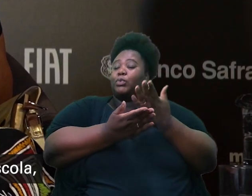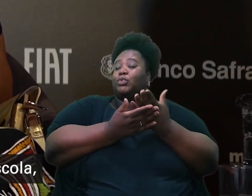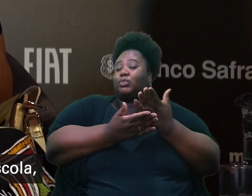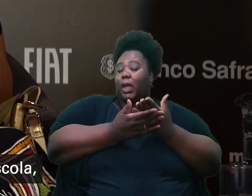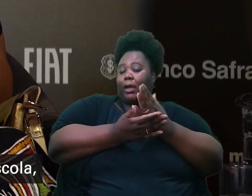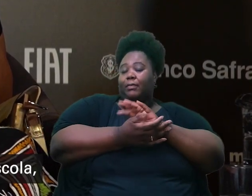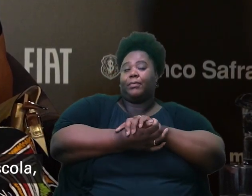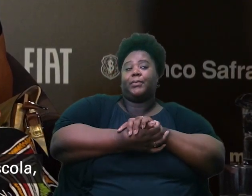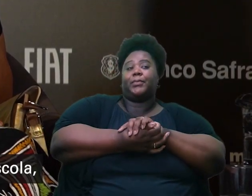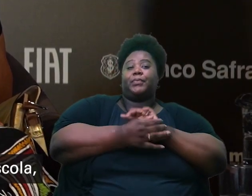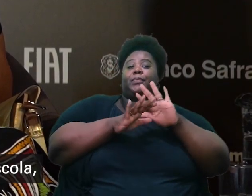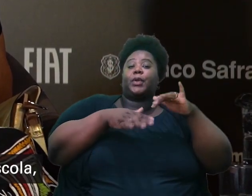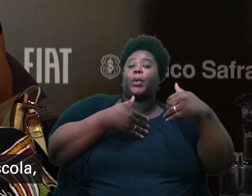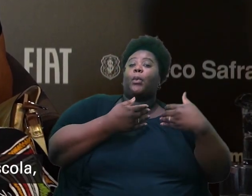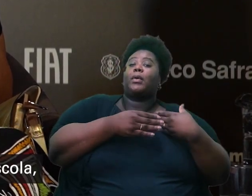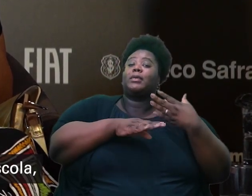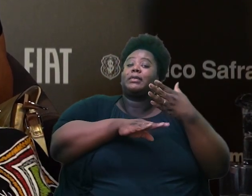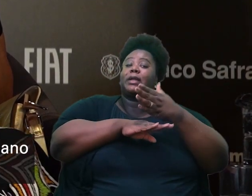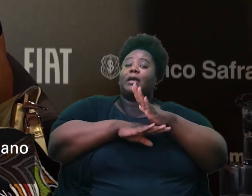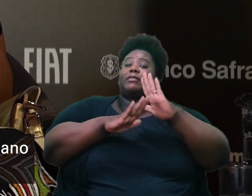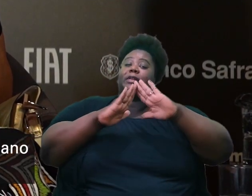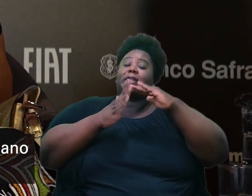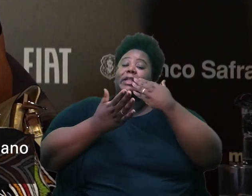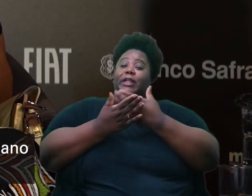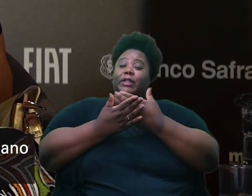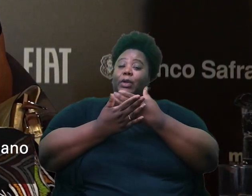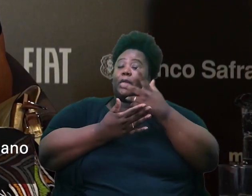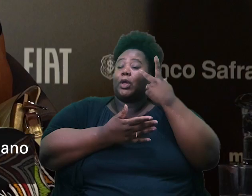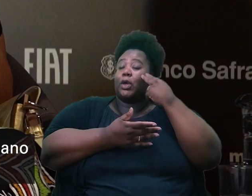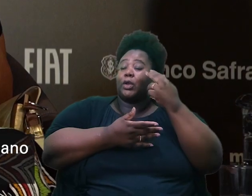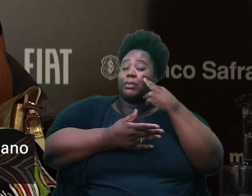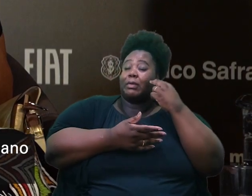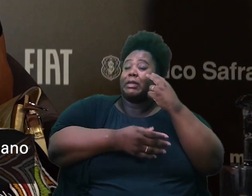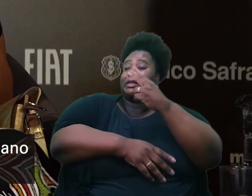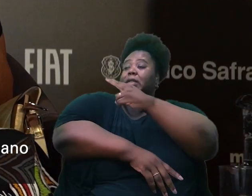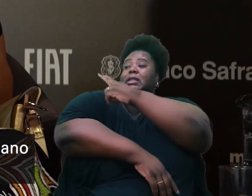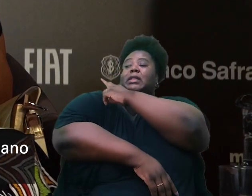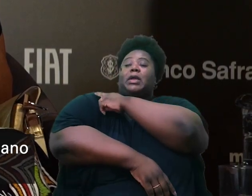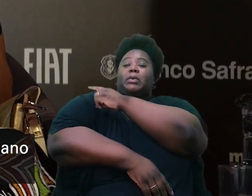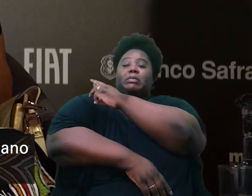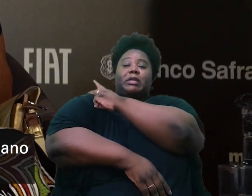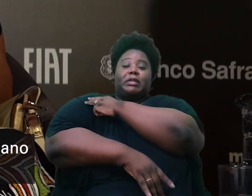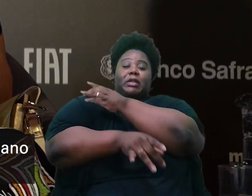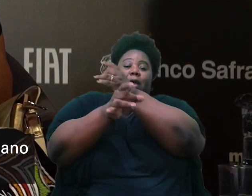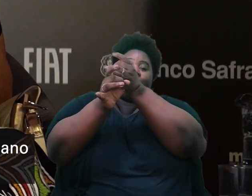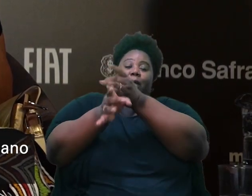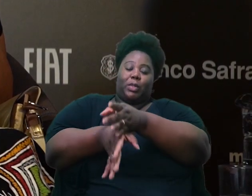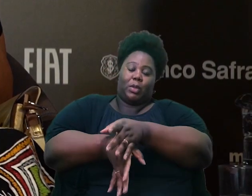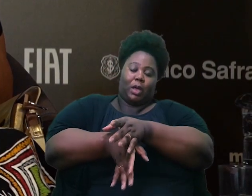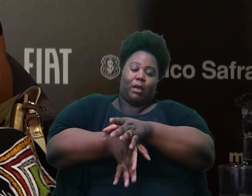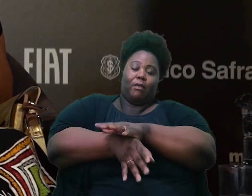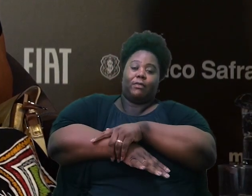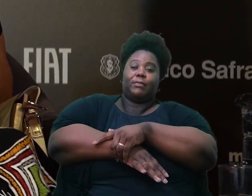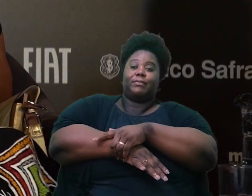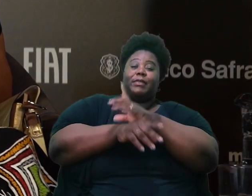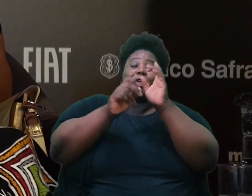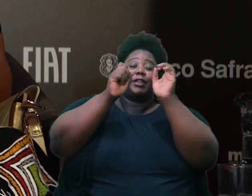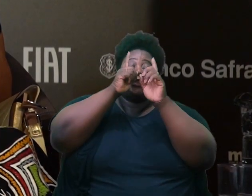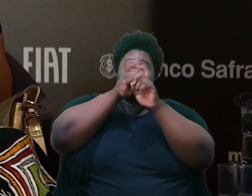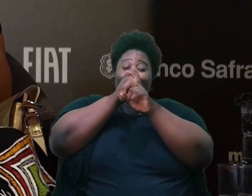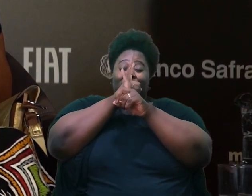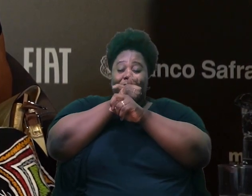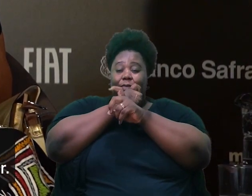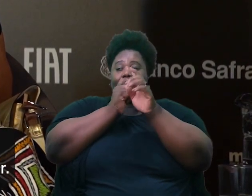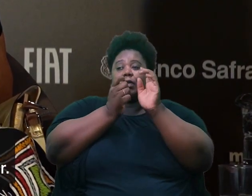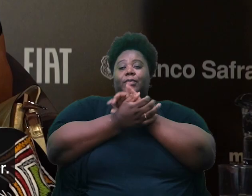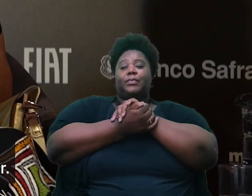estudavam e, quando entravam na escola, geralmente no 2º ou 3º ano já saíam. E as dificuldades eram